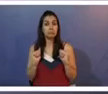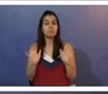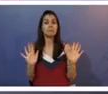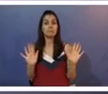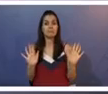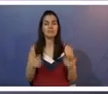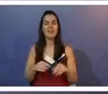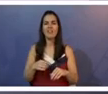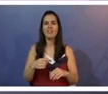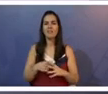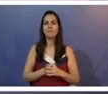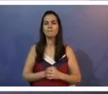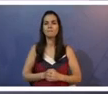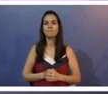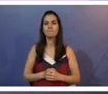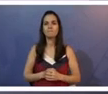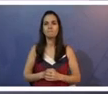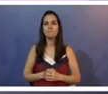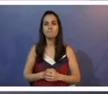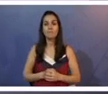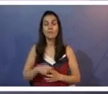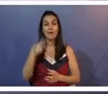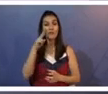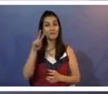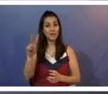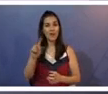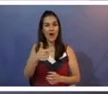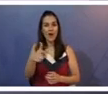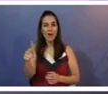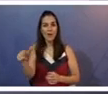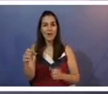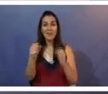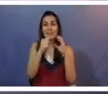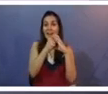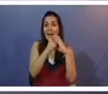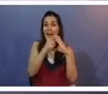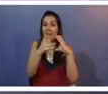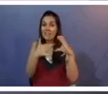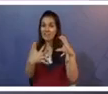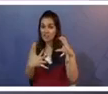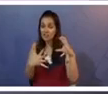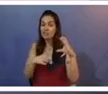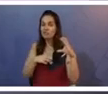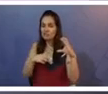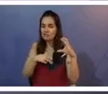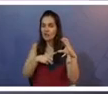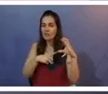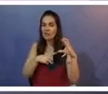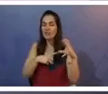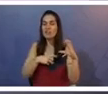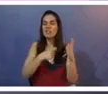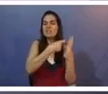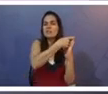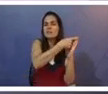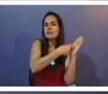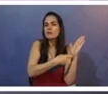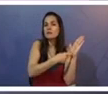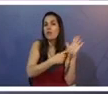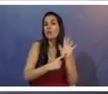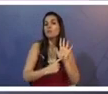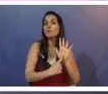ou outra. Veja outras características da dissertação expositiva, que é essa